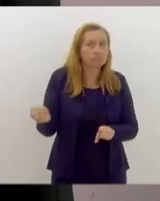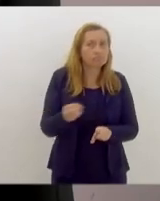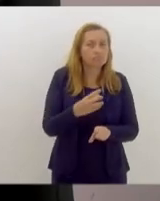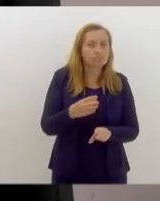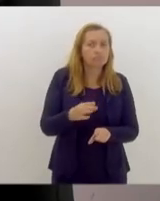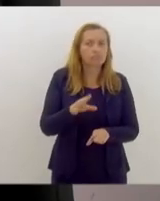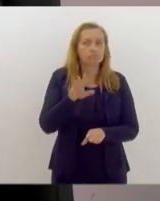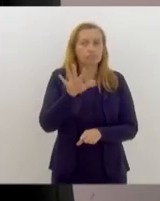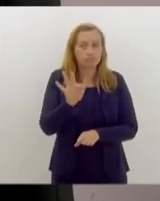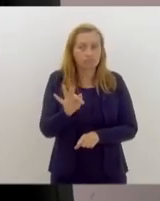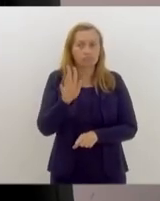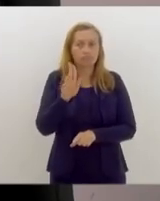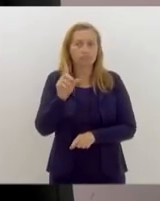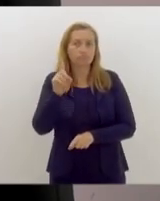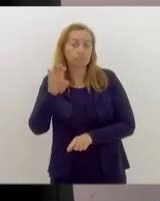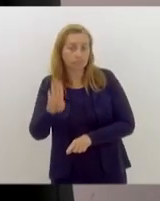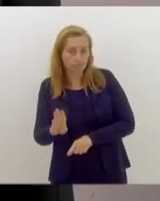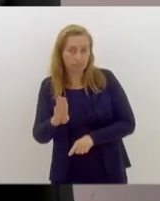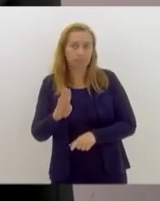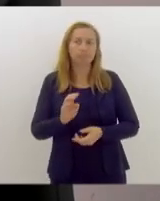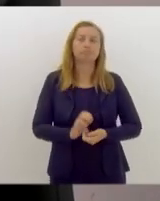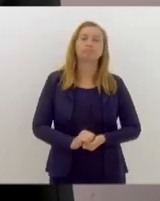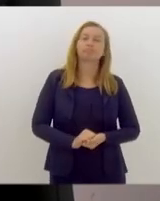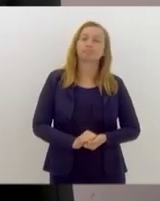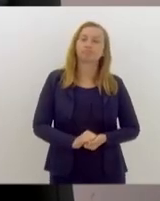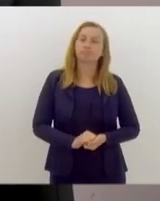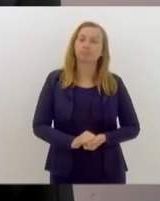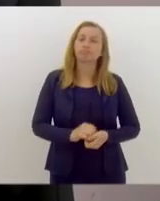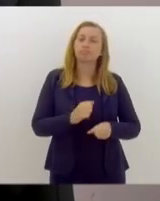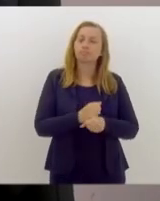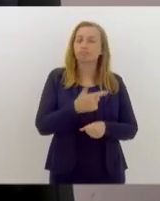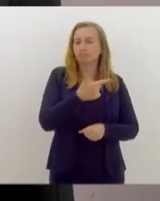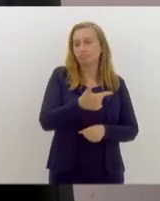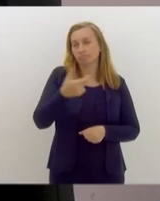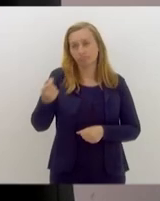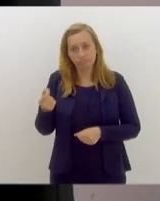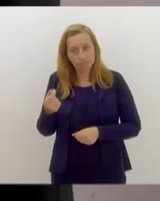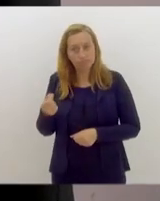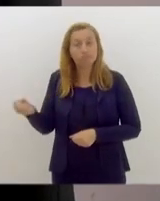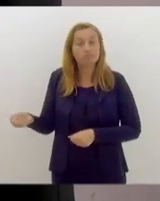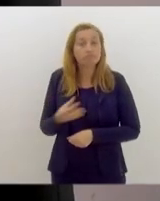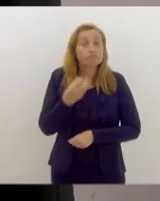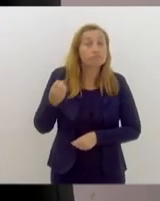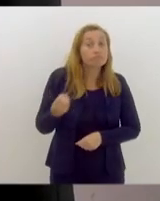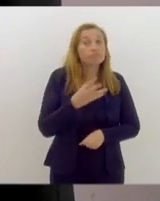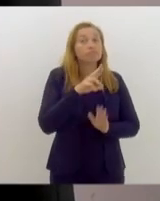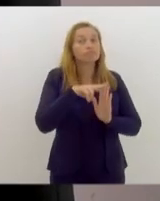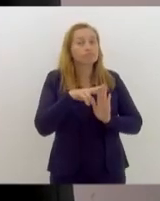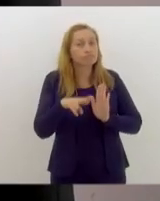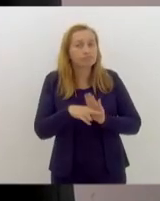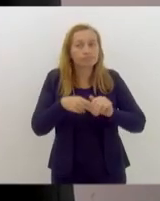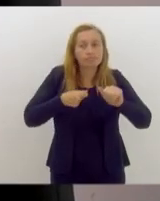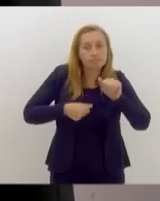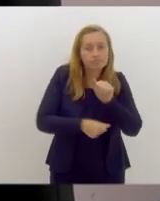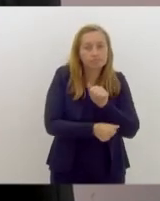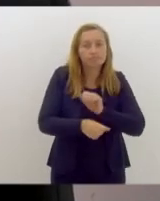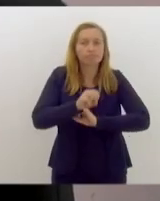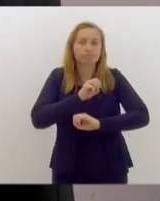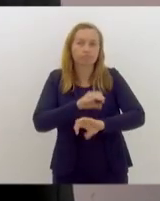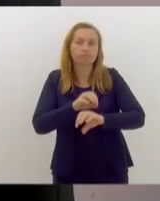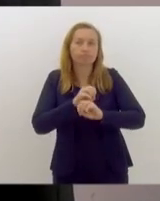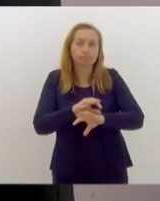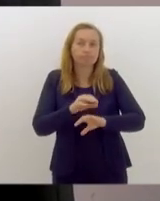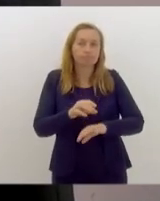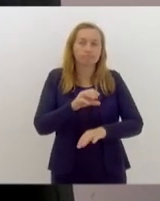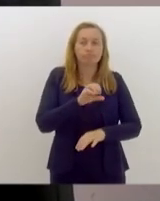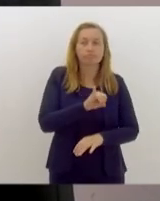Fundeb, que é a emenda constitucional do novo Fundeb, que é de 2020, e com novas perspectivas de financiamento para a educação a partir